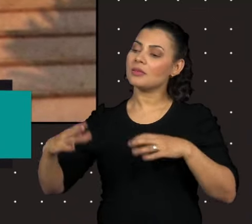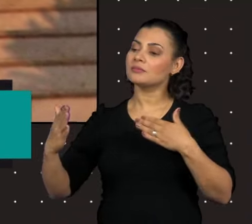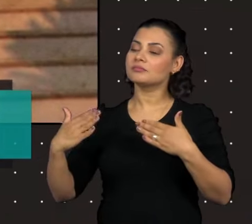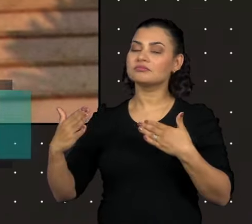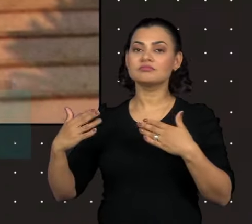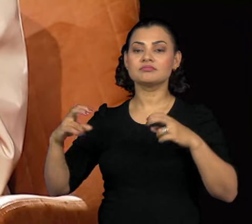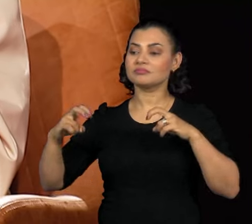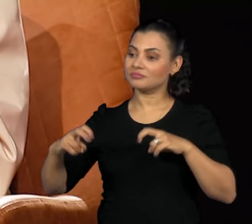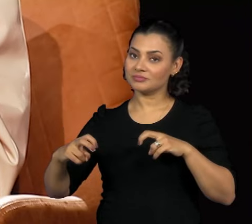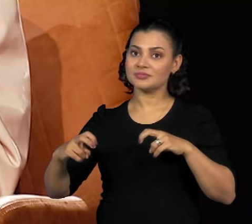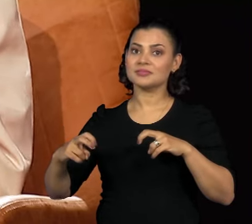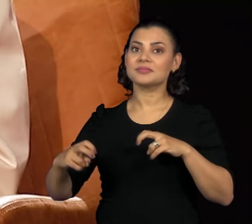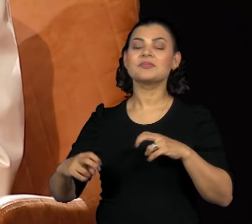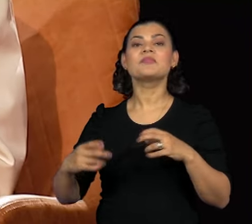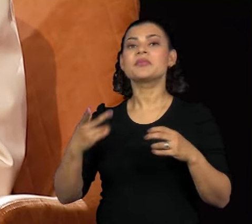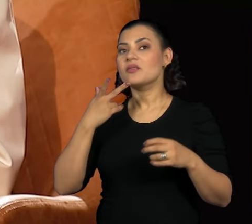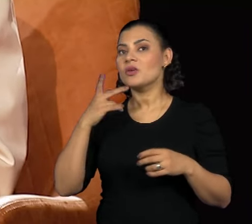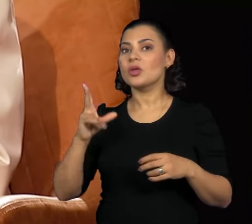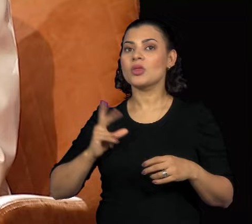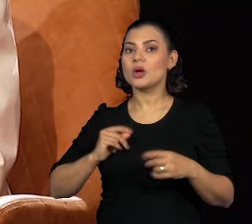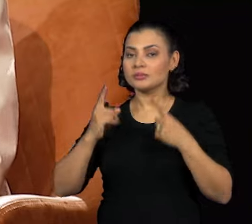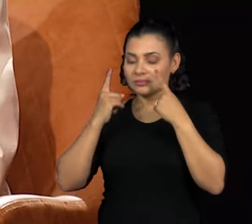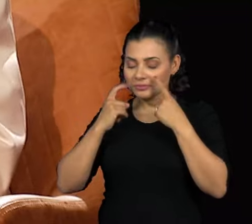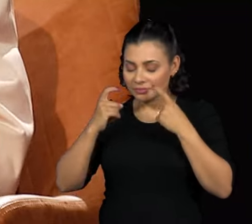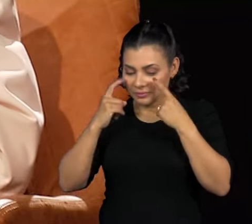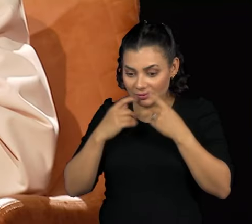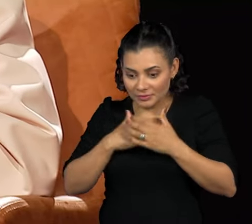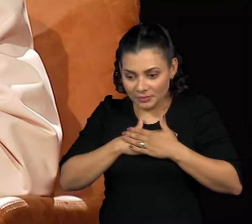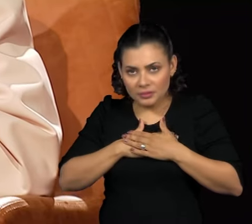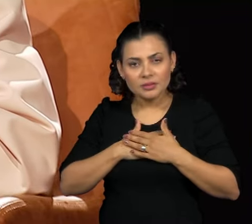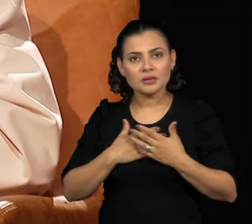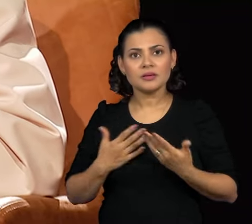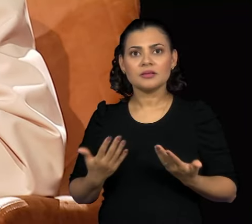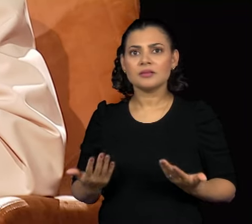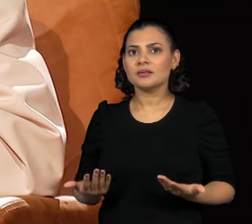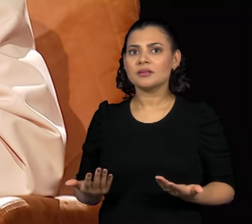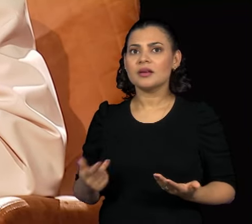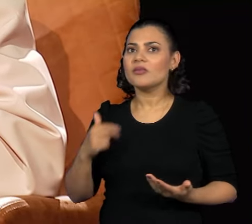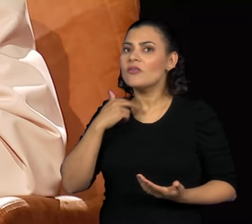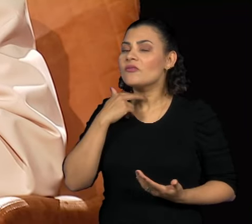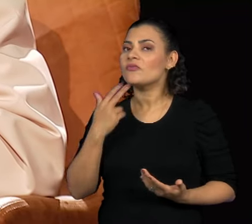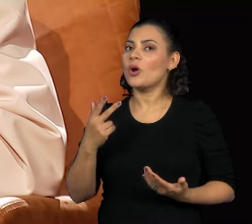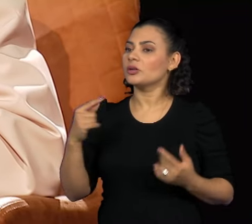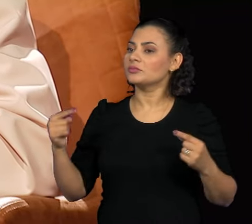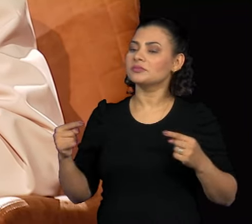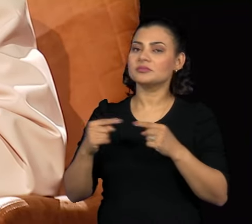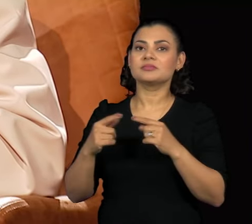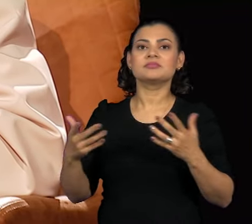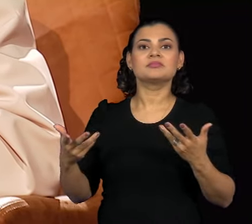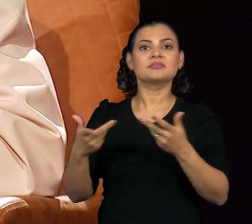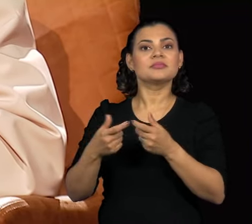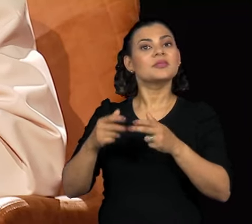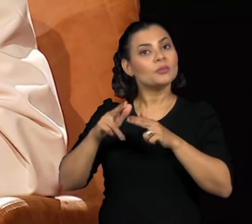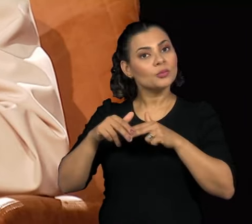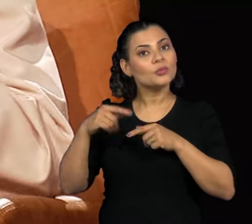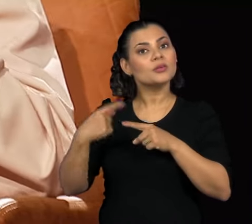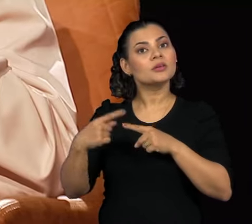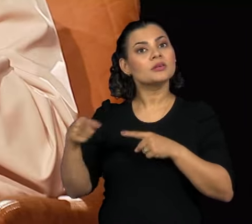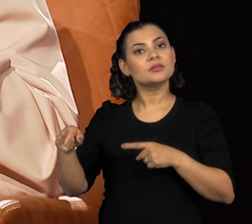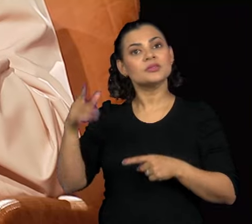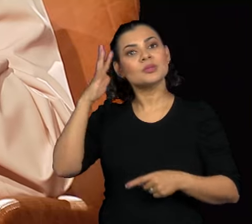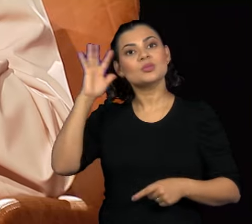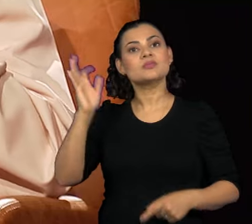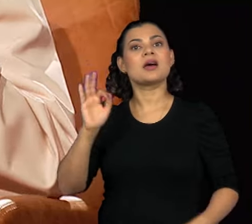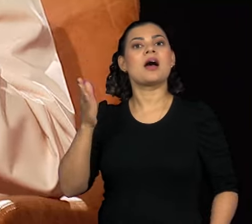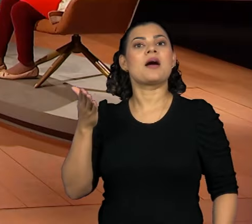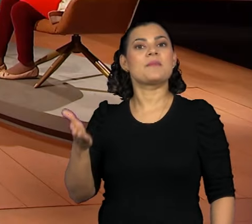ali do lado, ela falou coisa, começou a chorar, né? Aquilo me comoveu demais, porque eu, às vezes, não tenho